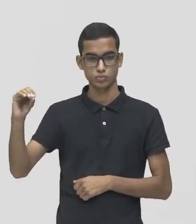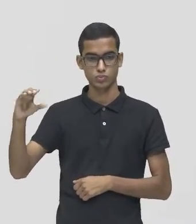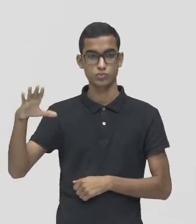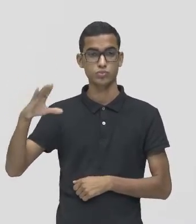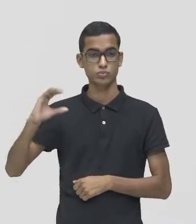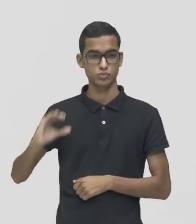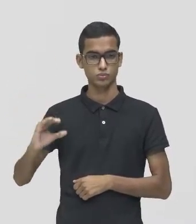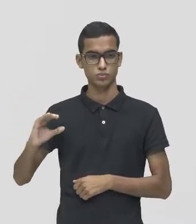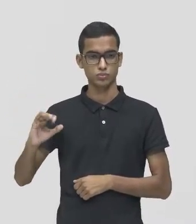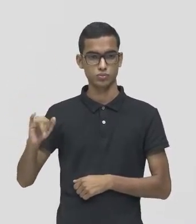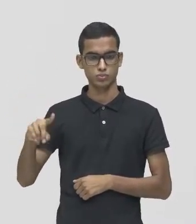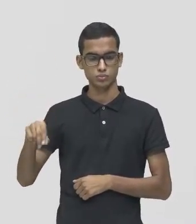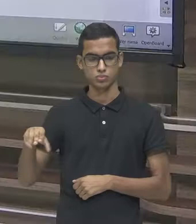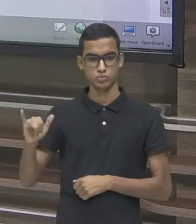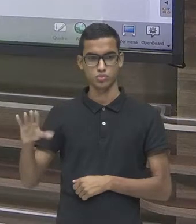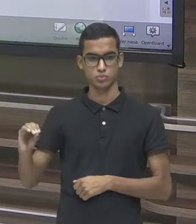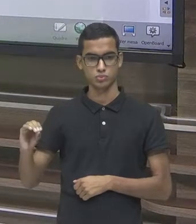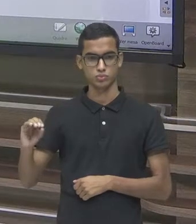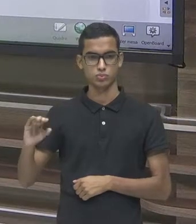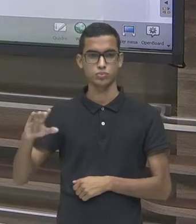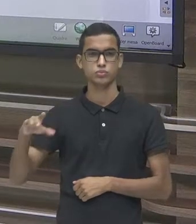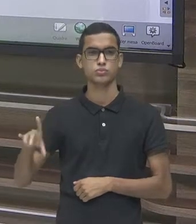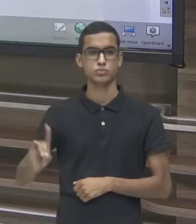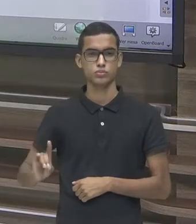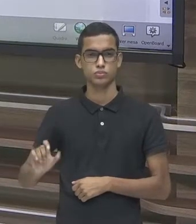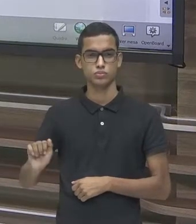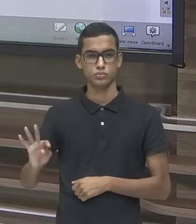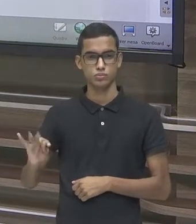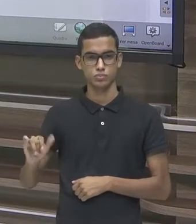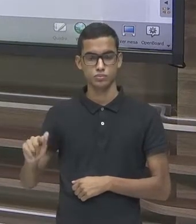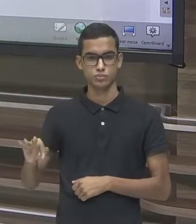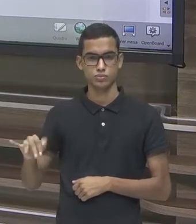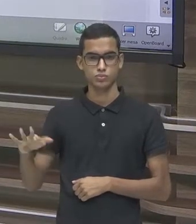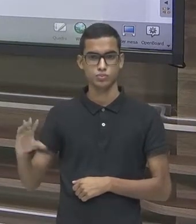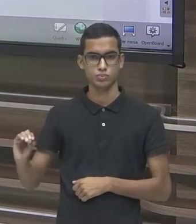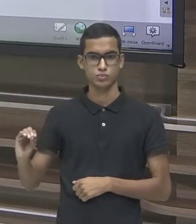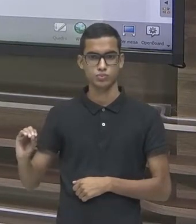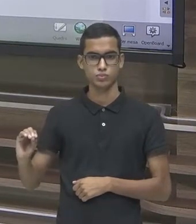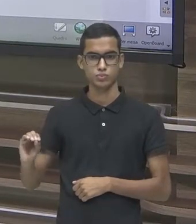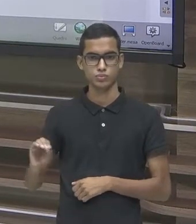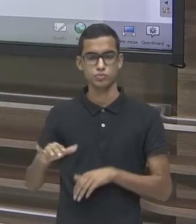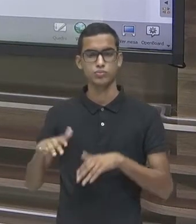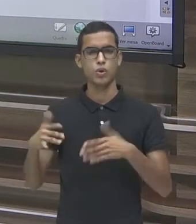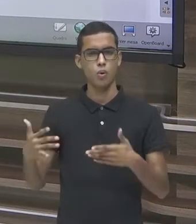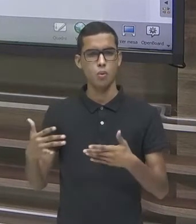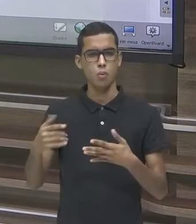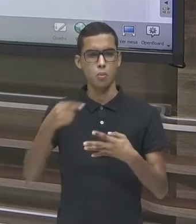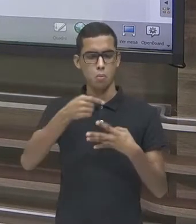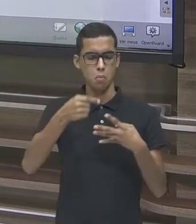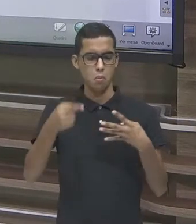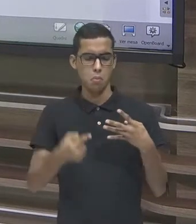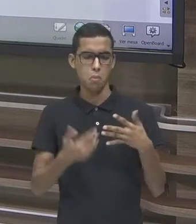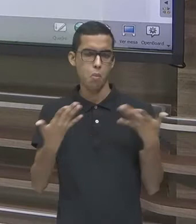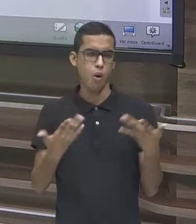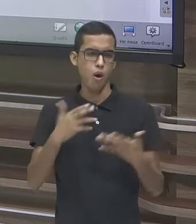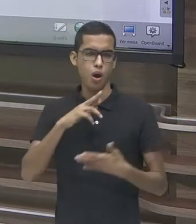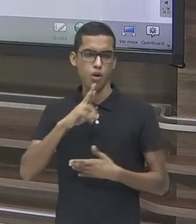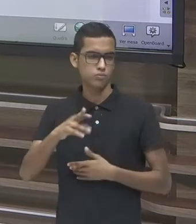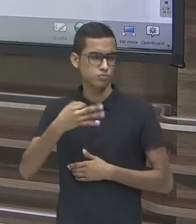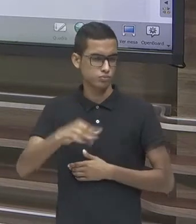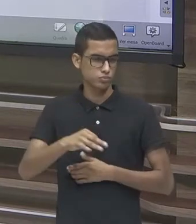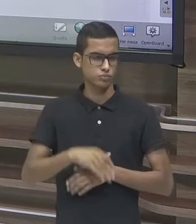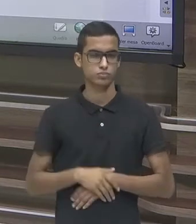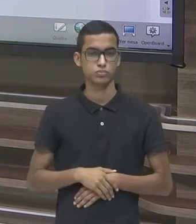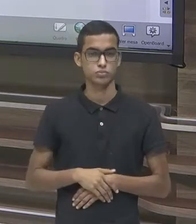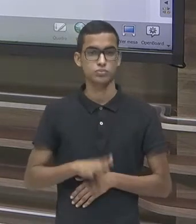pelo Oceano Atlântico. Então, é uma questão mais de localização, né, do país. E a gente estudou aí,